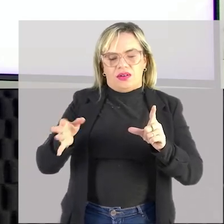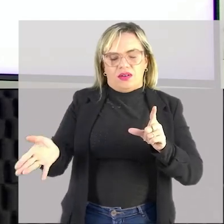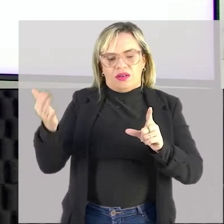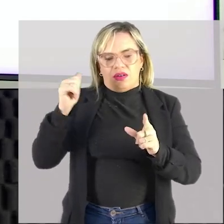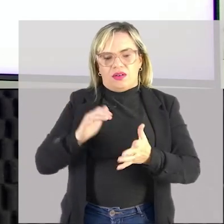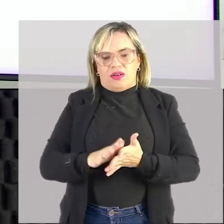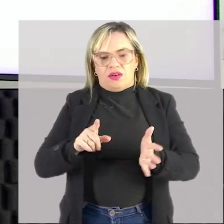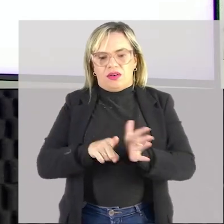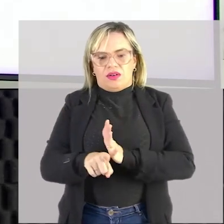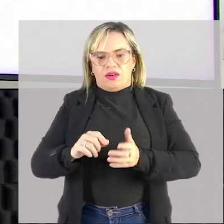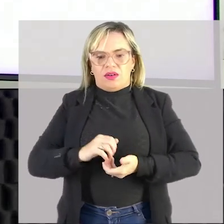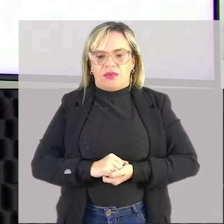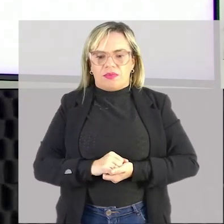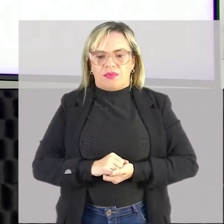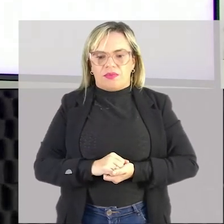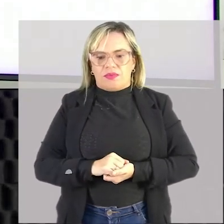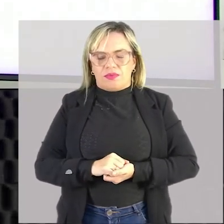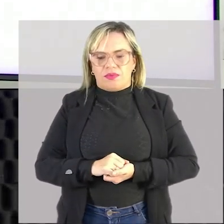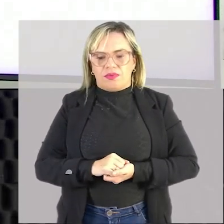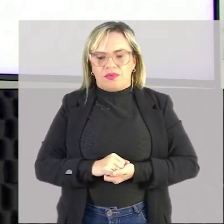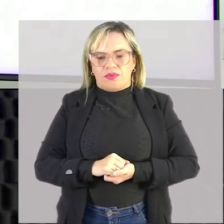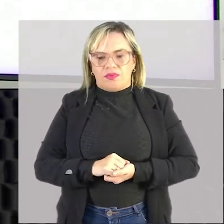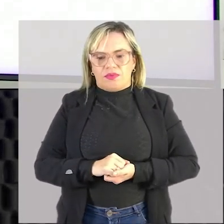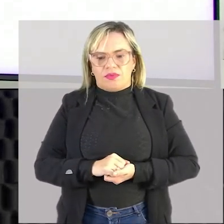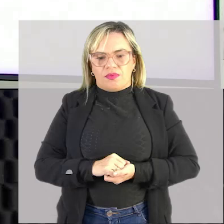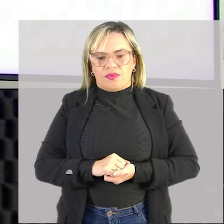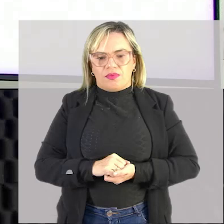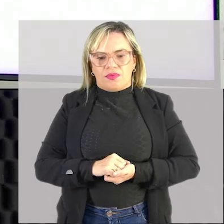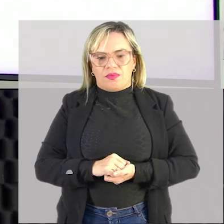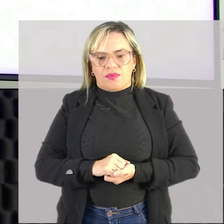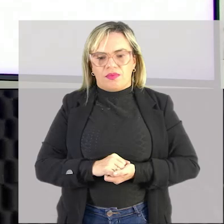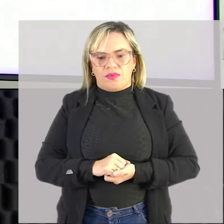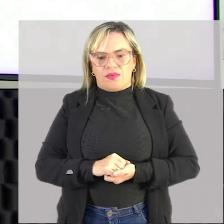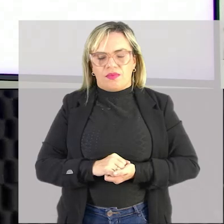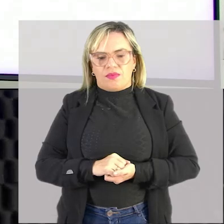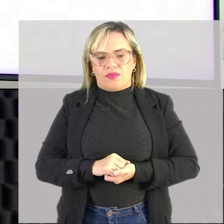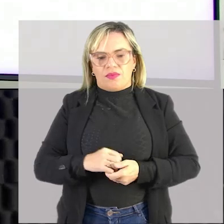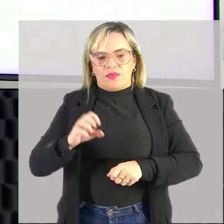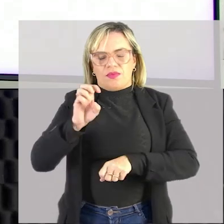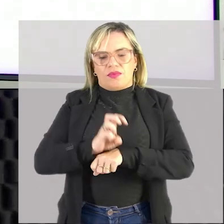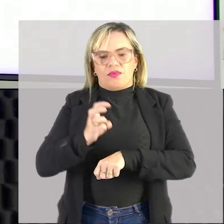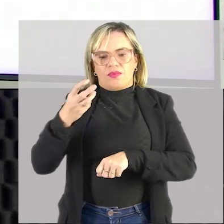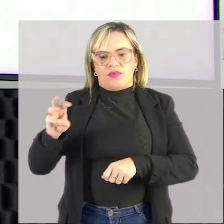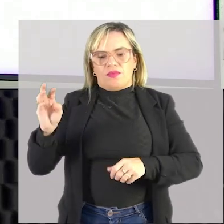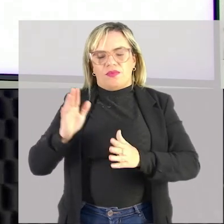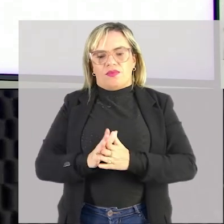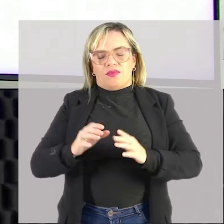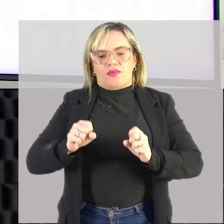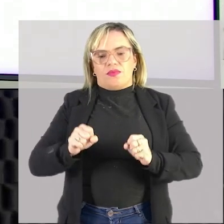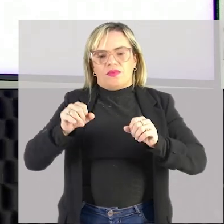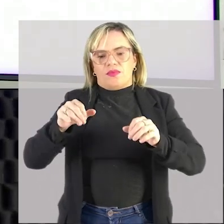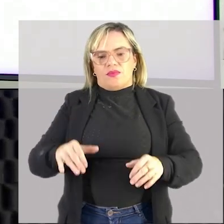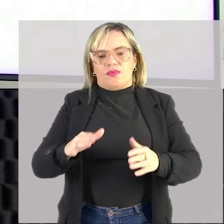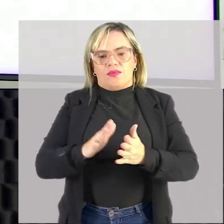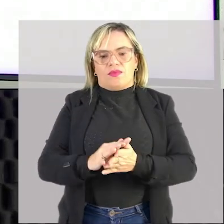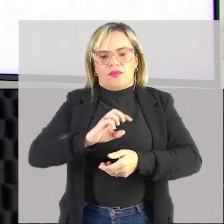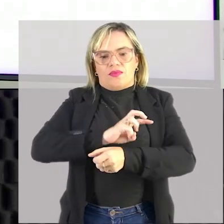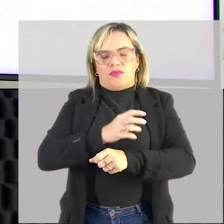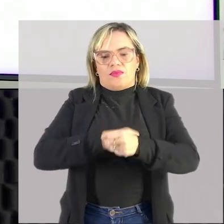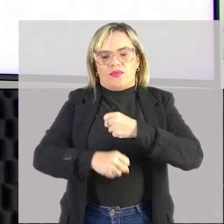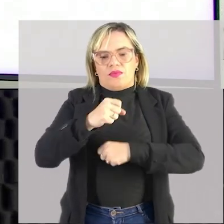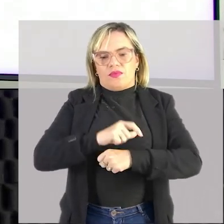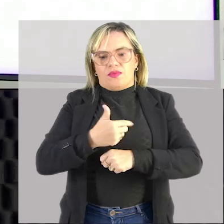para a próxima? Vamos lá. Ainda Maranhão colonial, o EMA 2010. O conflito